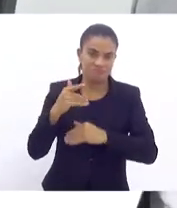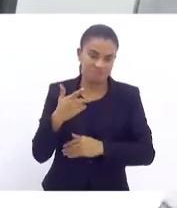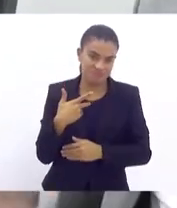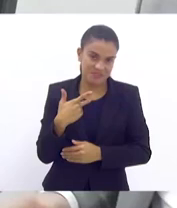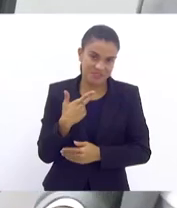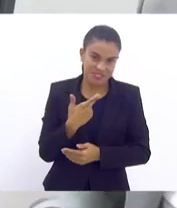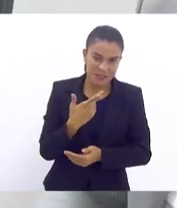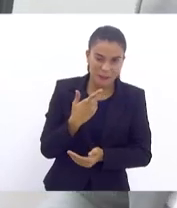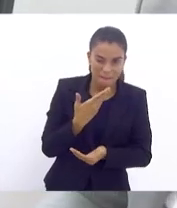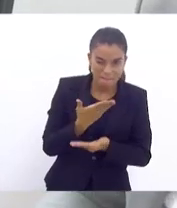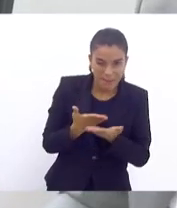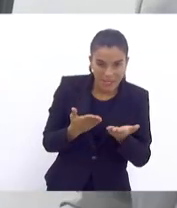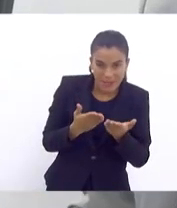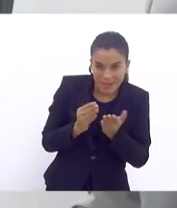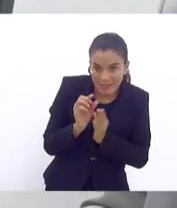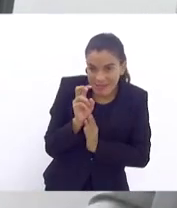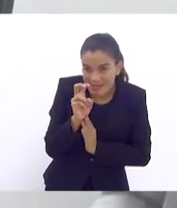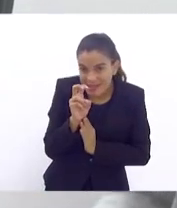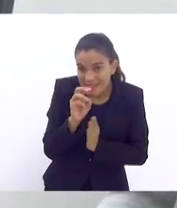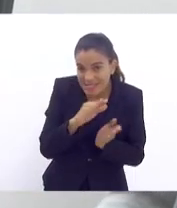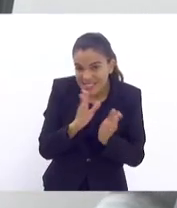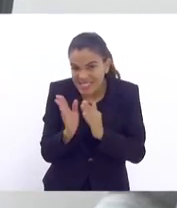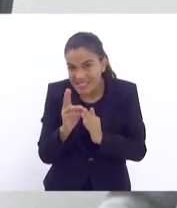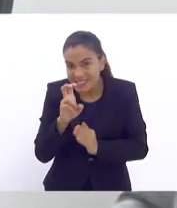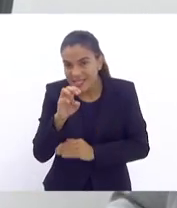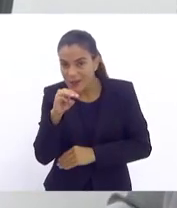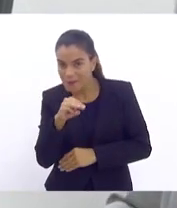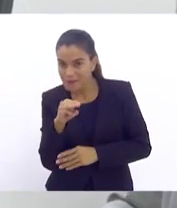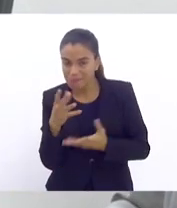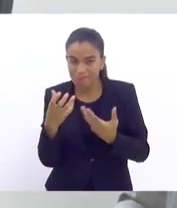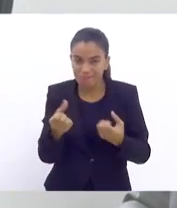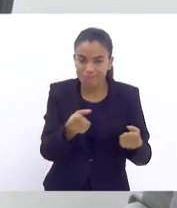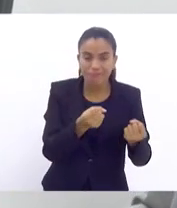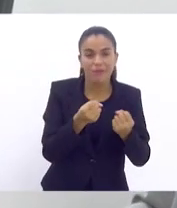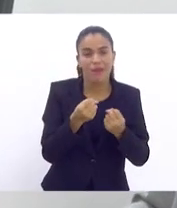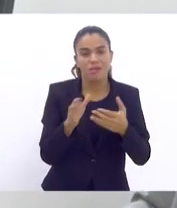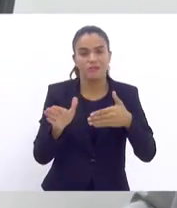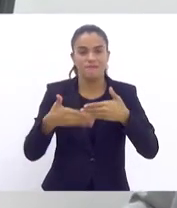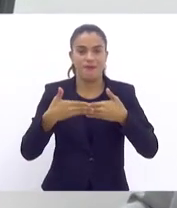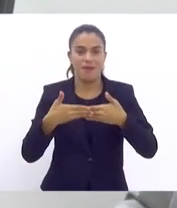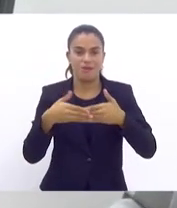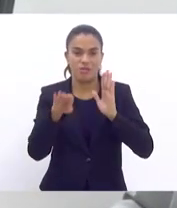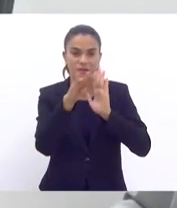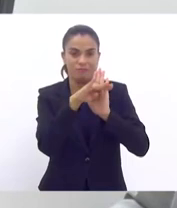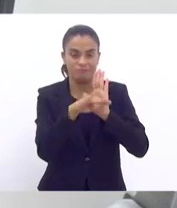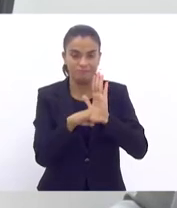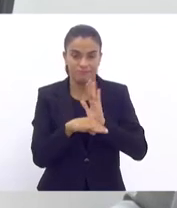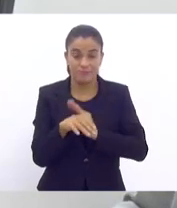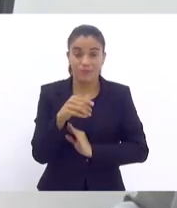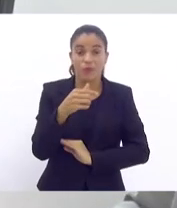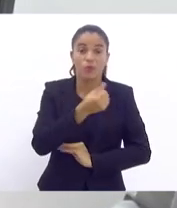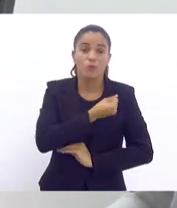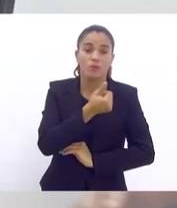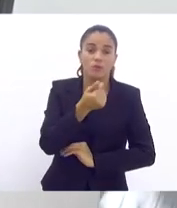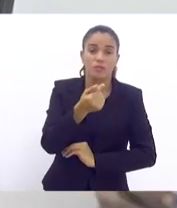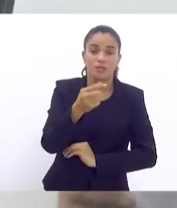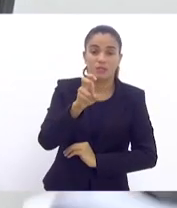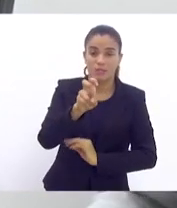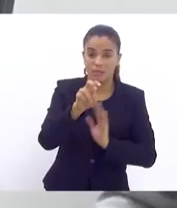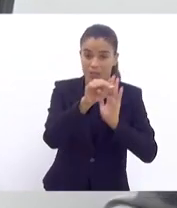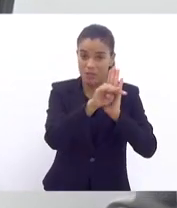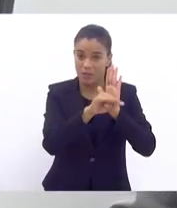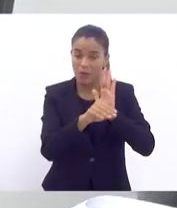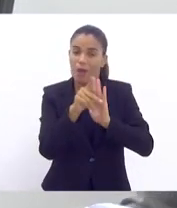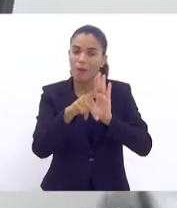perder mais uns 5 minutos aí e voltar esses dois a gente fecha o bloco de pauta o 75 é